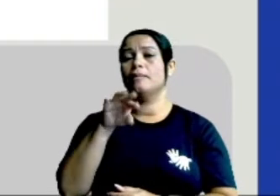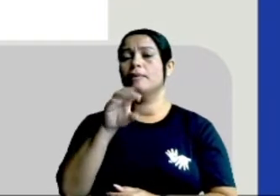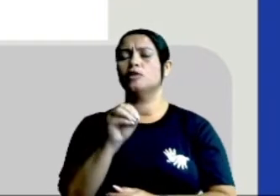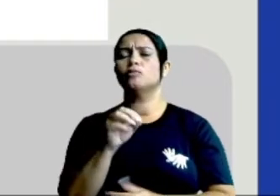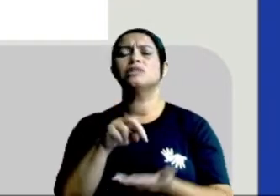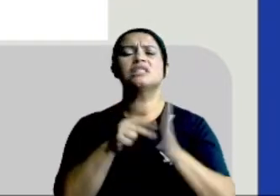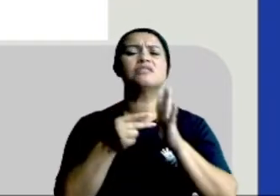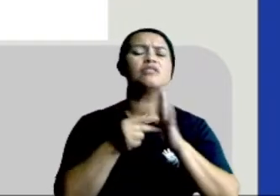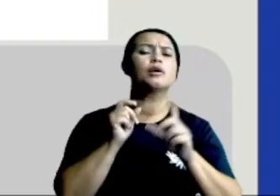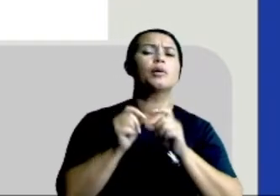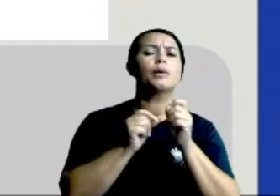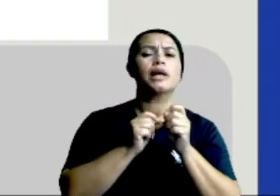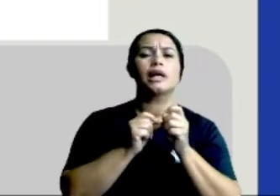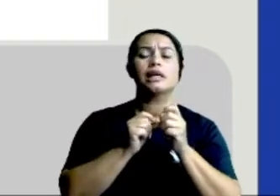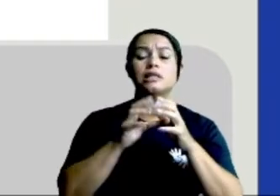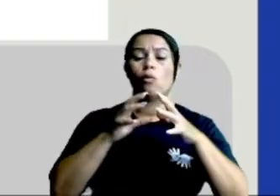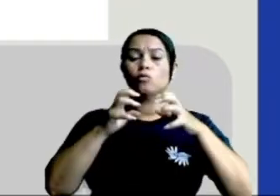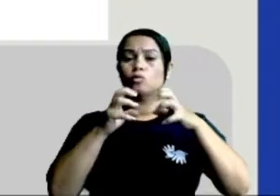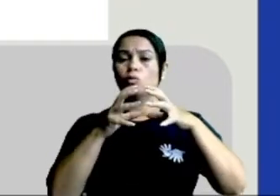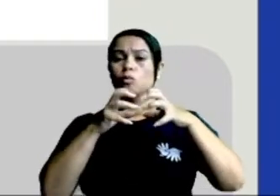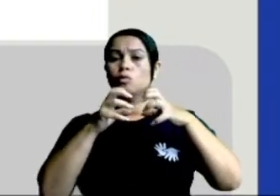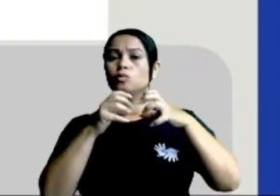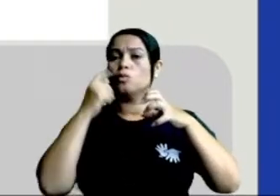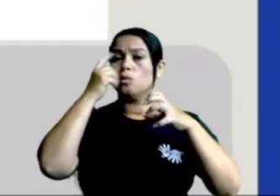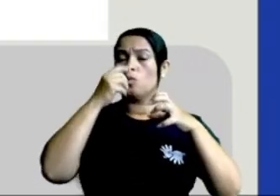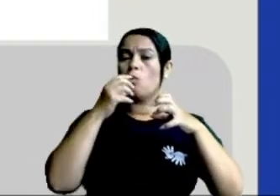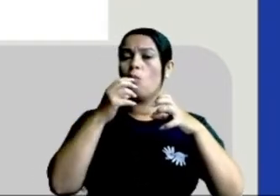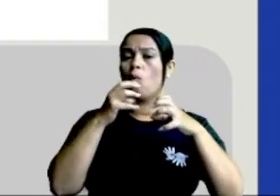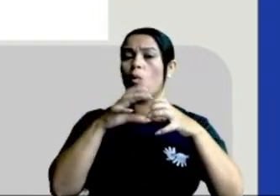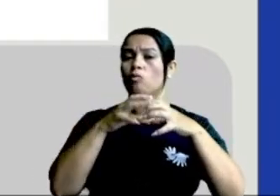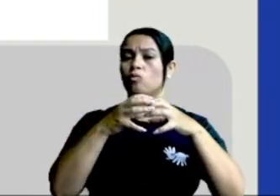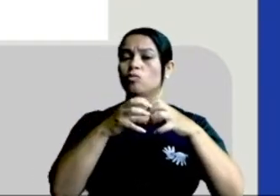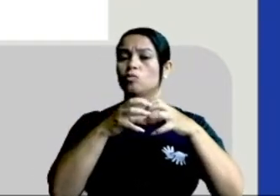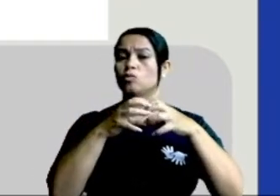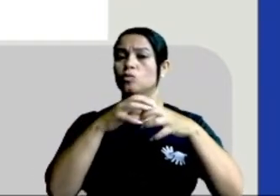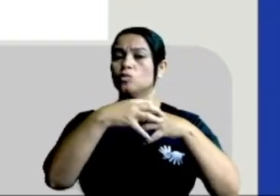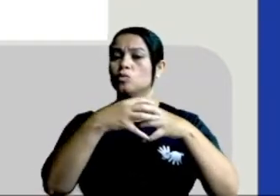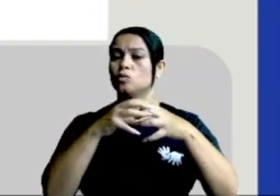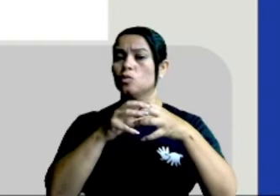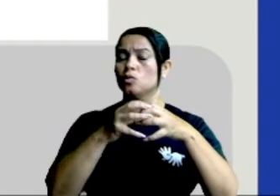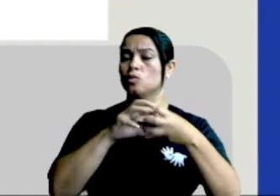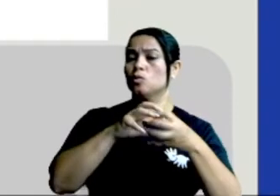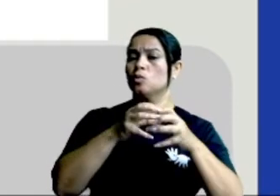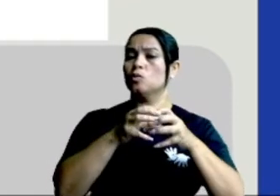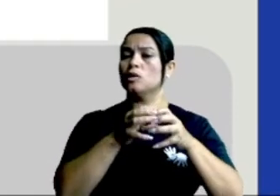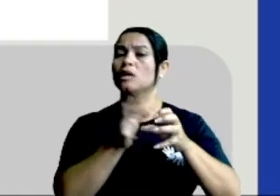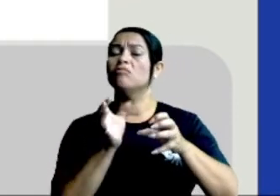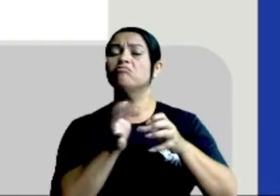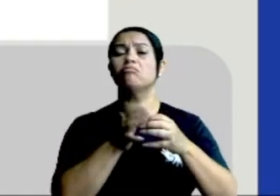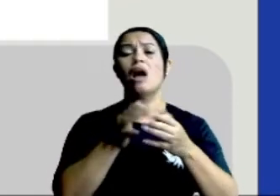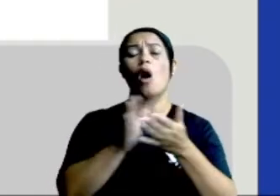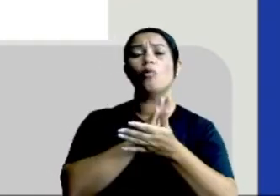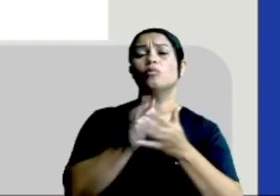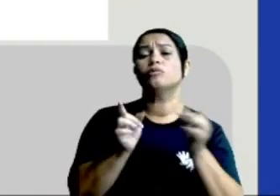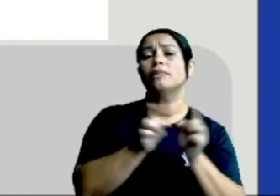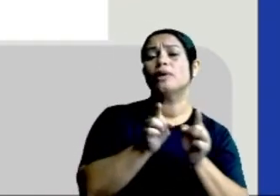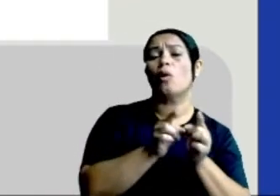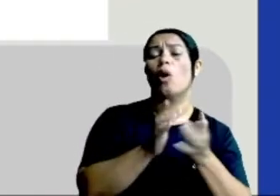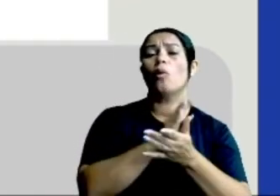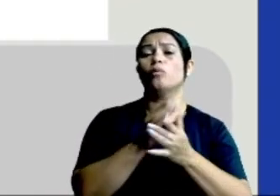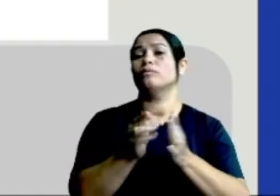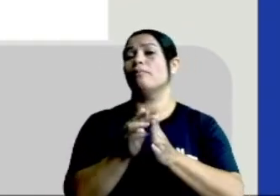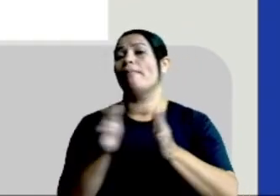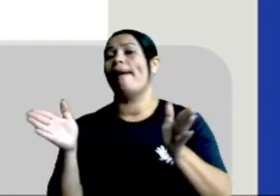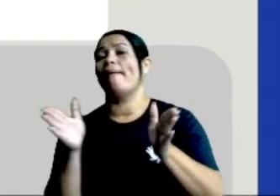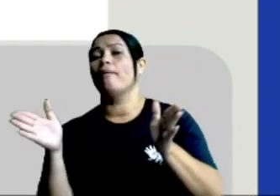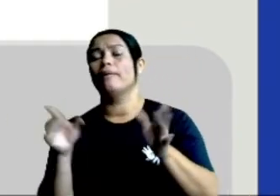desarmonia entre os músculos que controlam os olhos, né? Então, o músculo ele pode ser mais curto, o outro mais